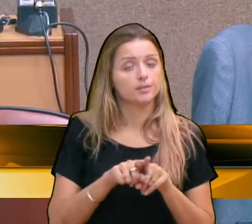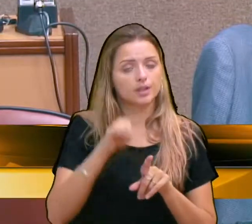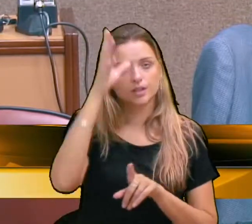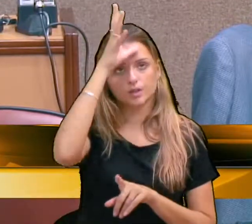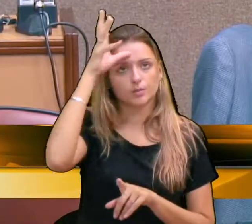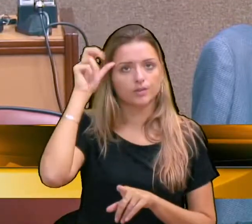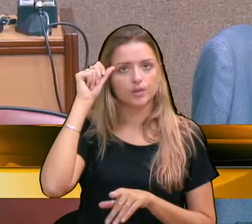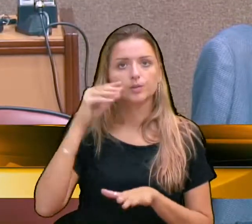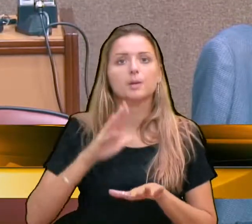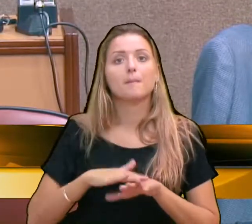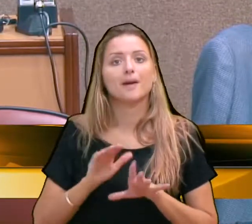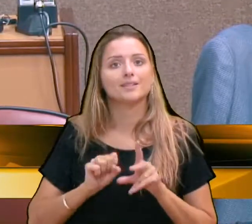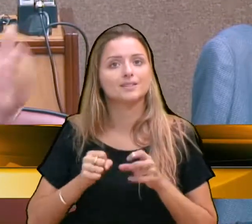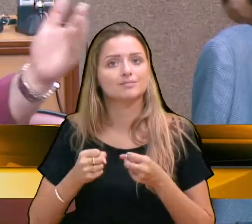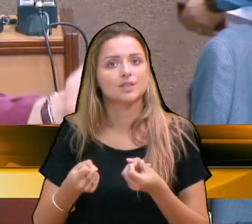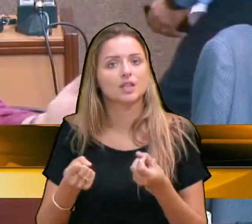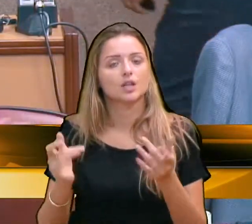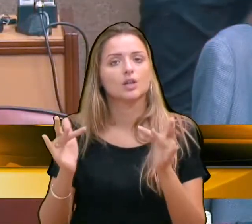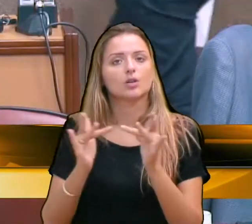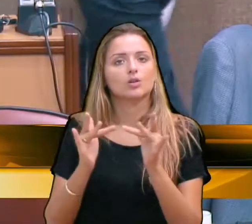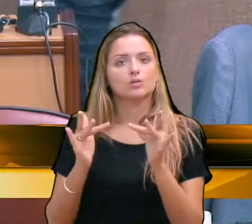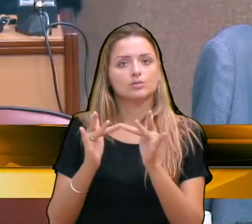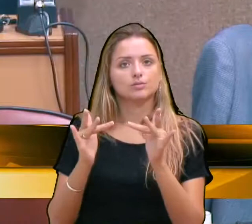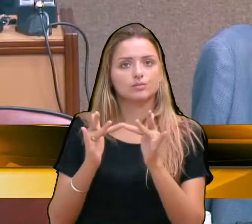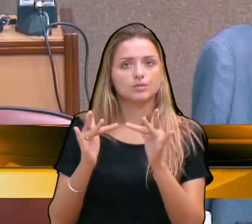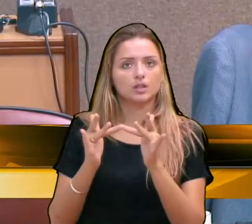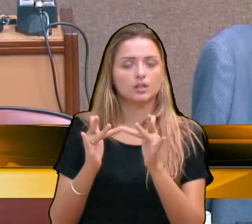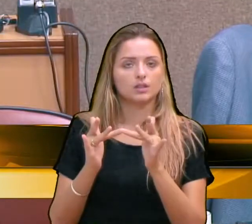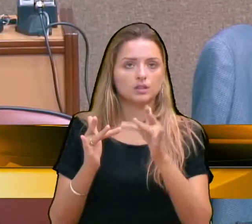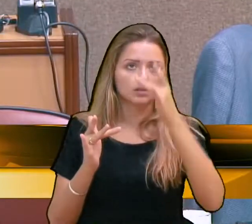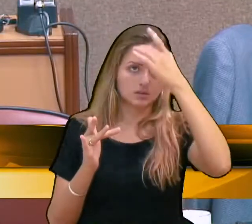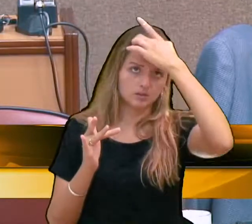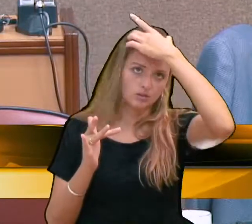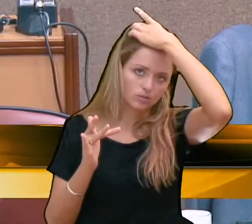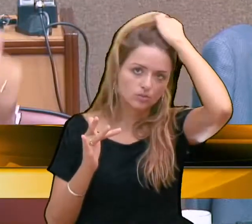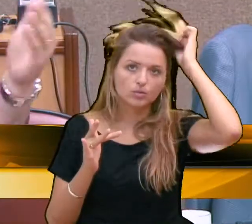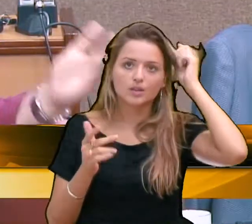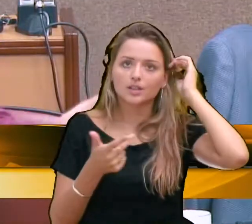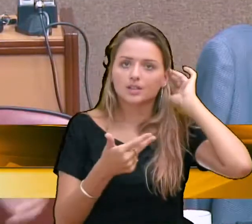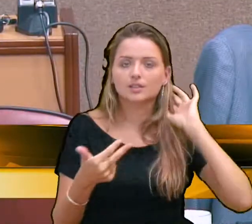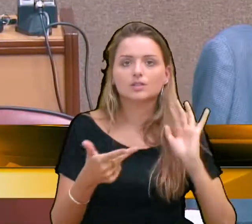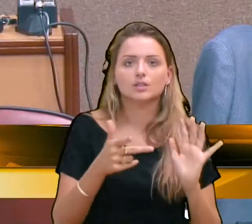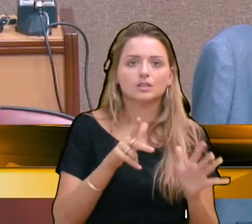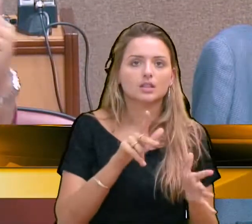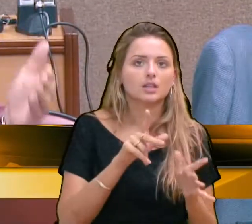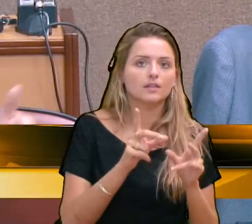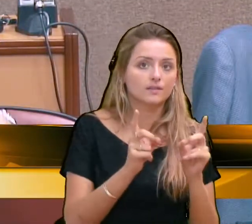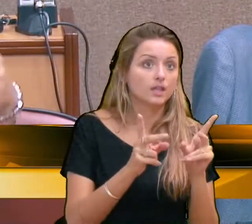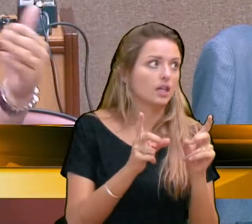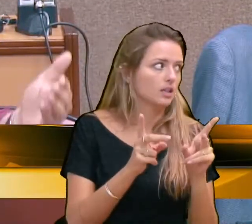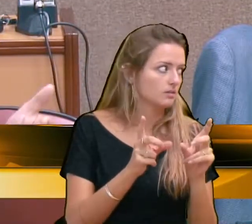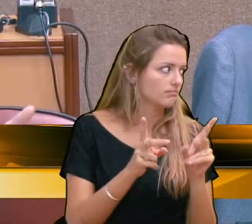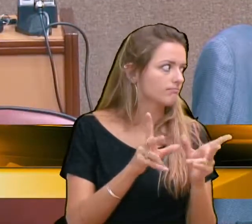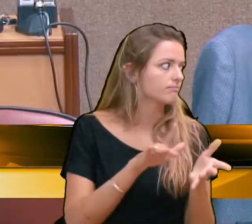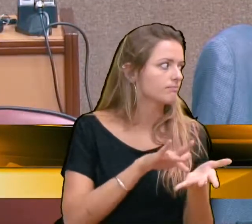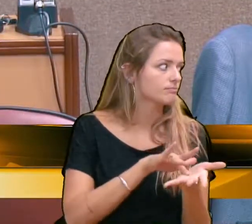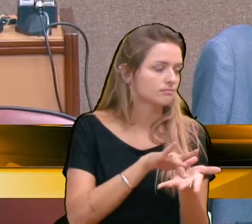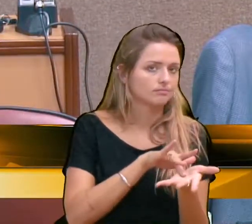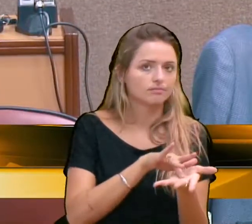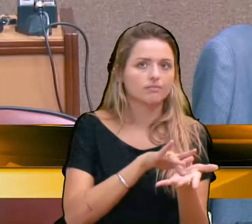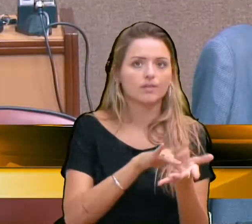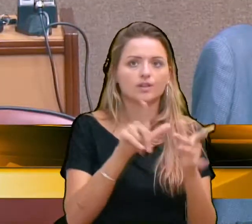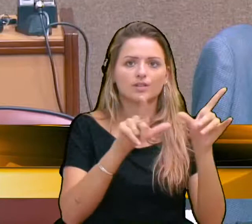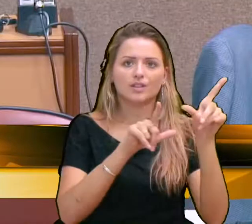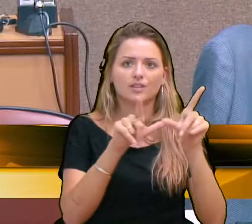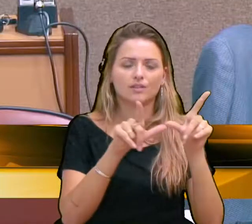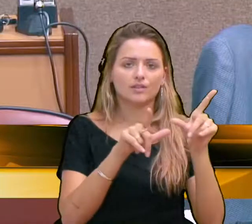esteja mais engajada neste combate à ilegalidade na venda de CDs, de DVDs, de rádios,